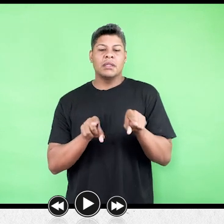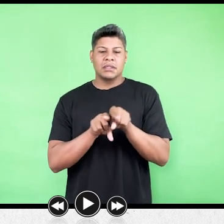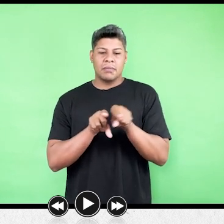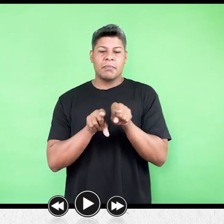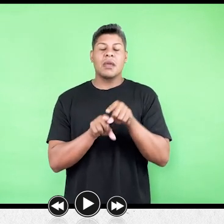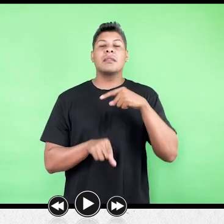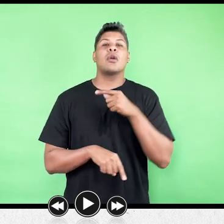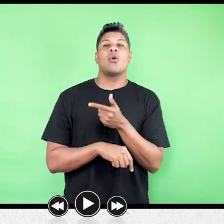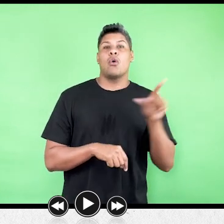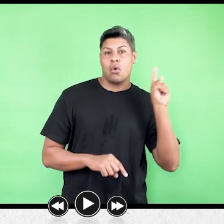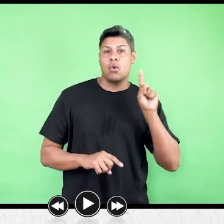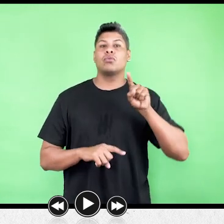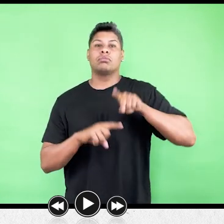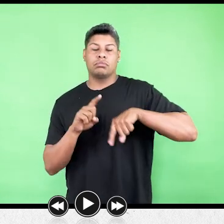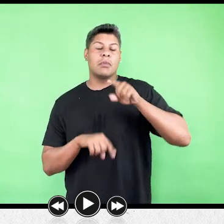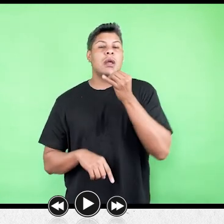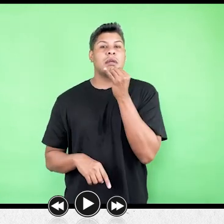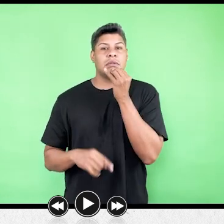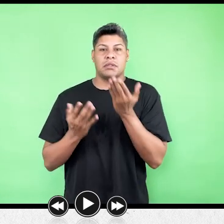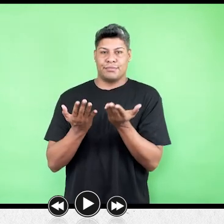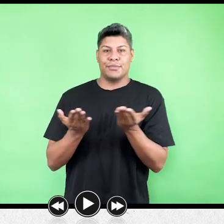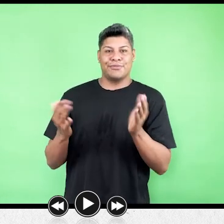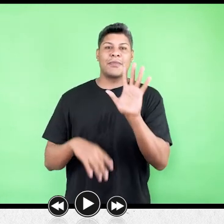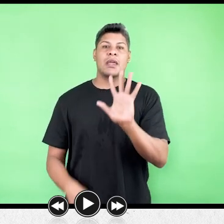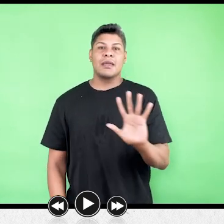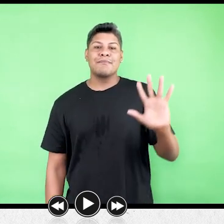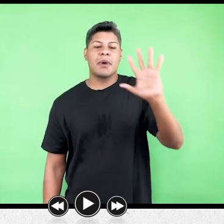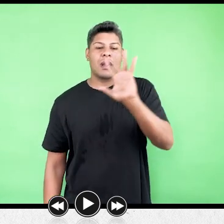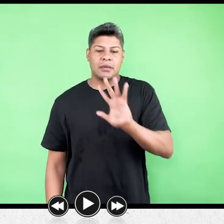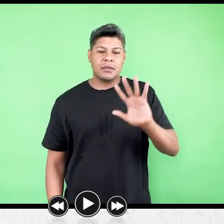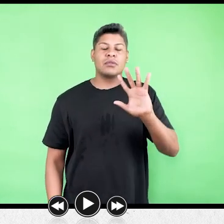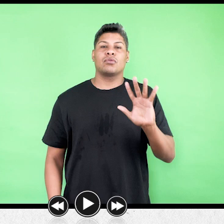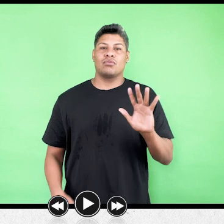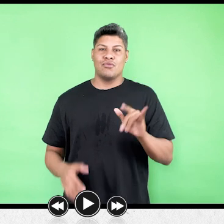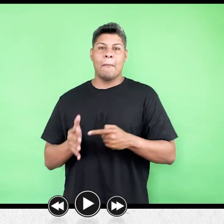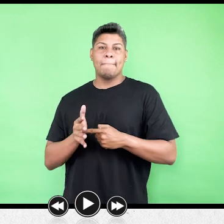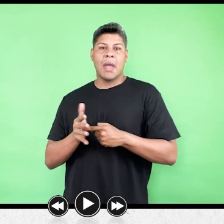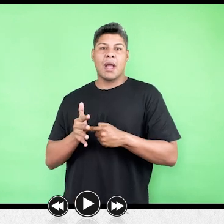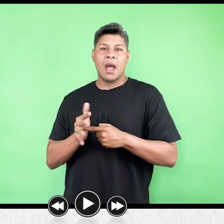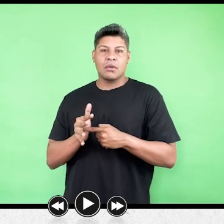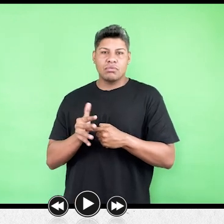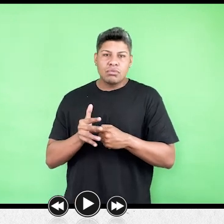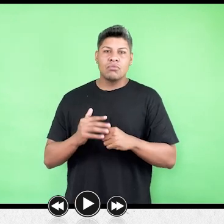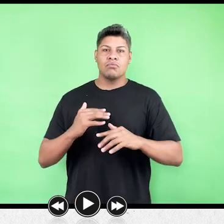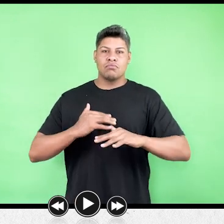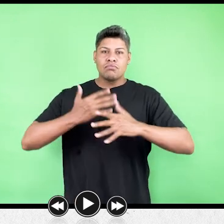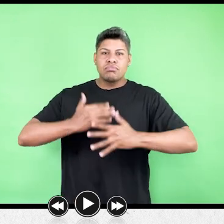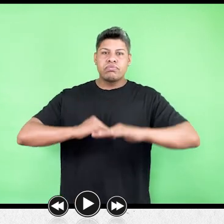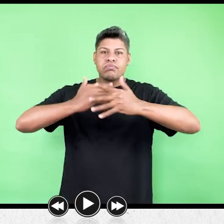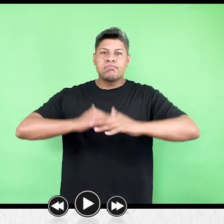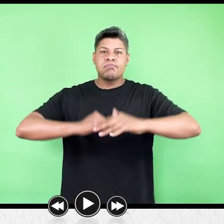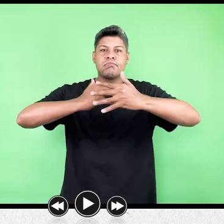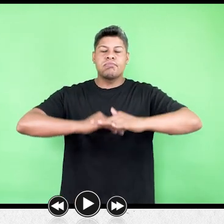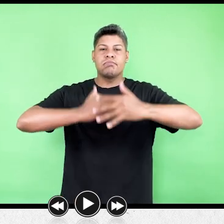gente tem outros dispositivos, como, por exemplo, aqui nessa imagem, os agitadores mecânicos, que também vão promover aqui essa mistura rápida